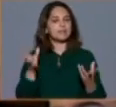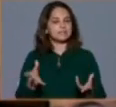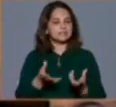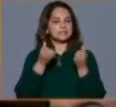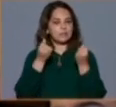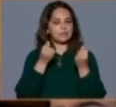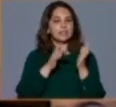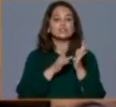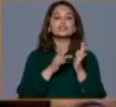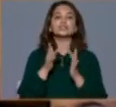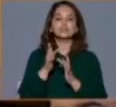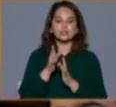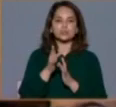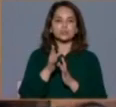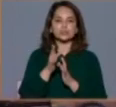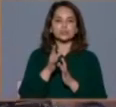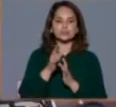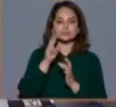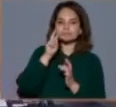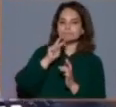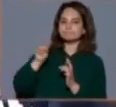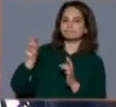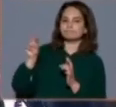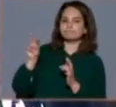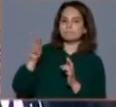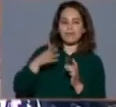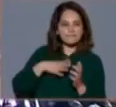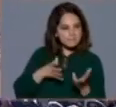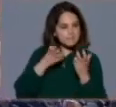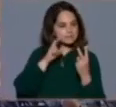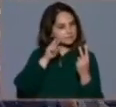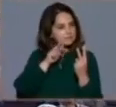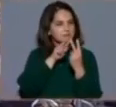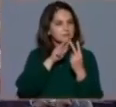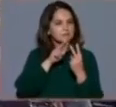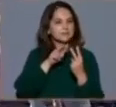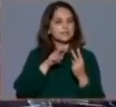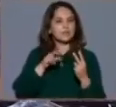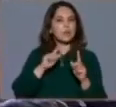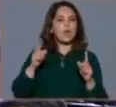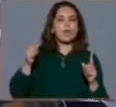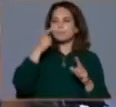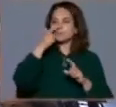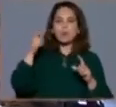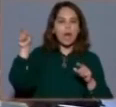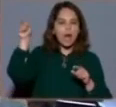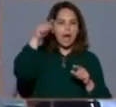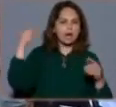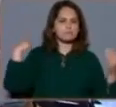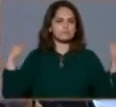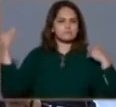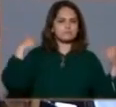Jesus não passa ao lado da relação. Não são os encontrões que o distraem daquele